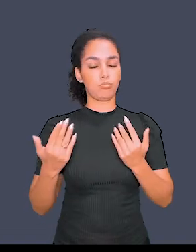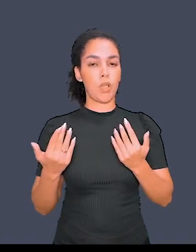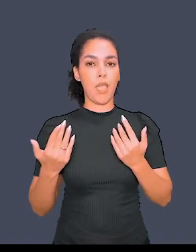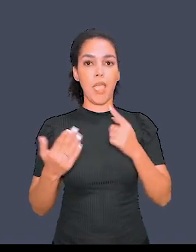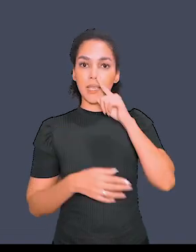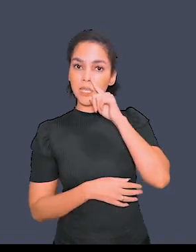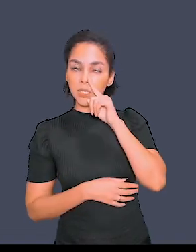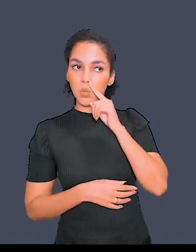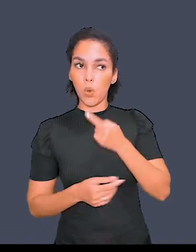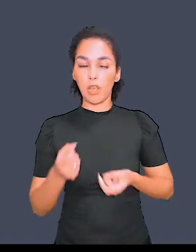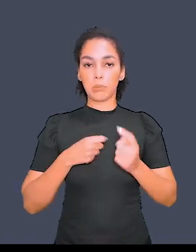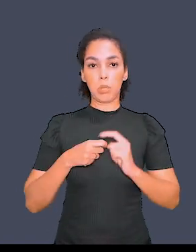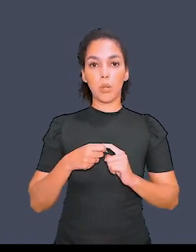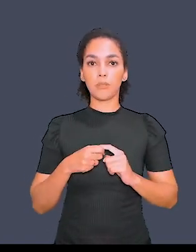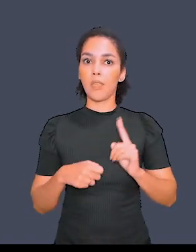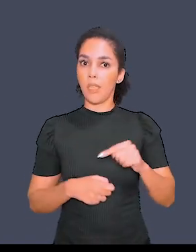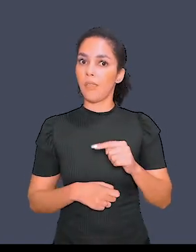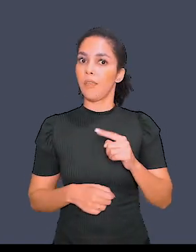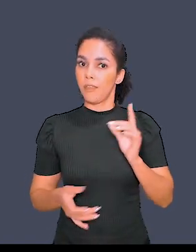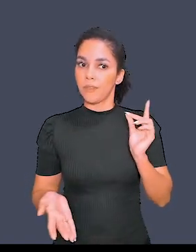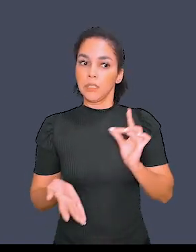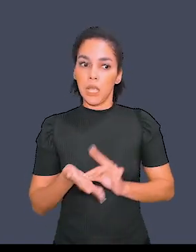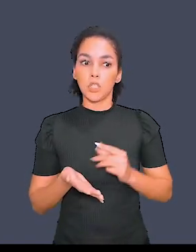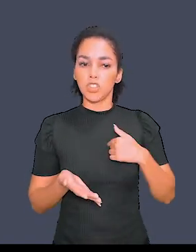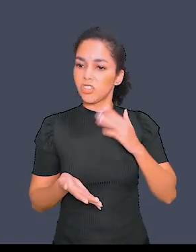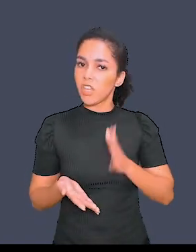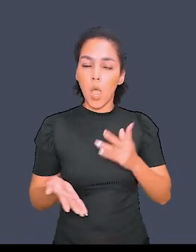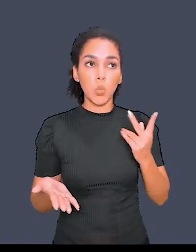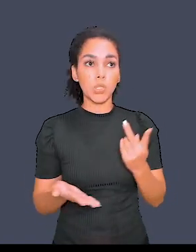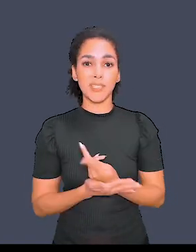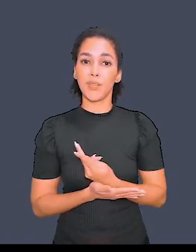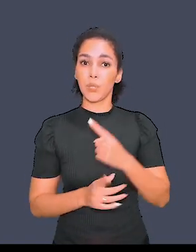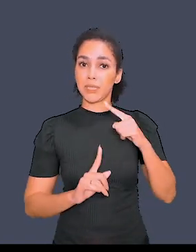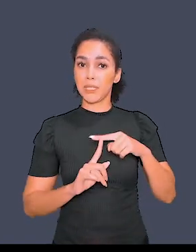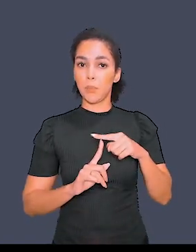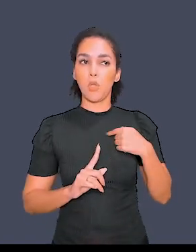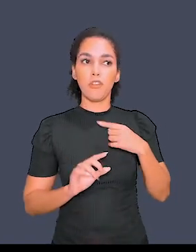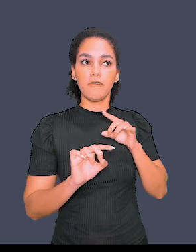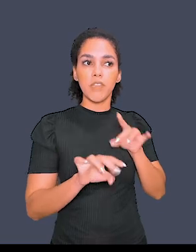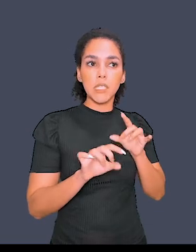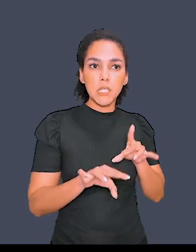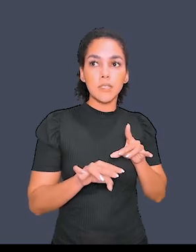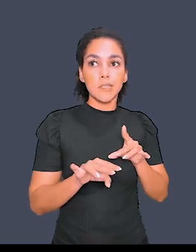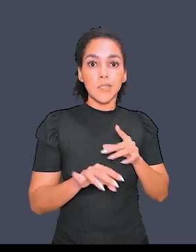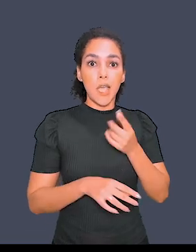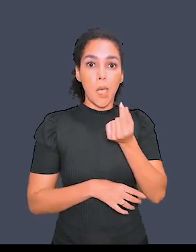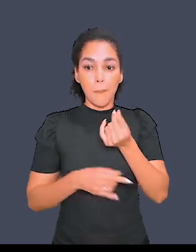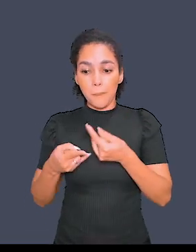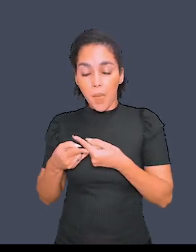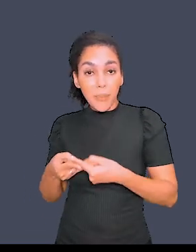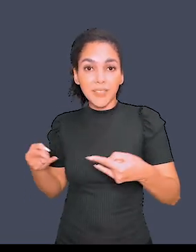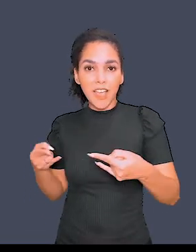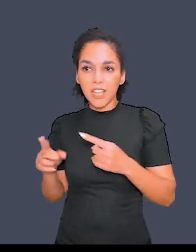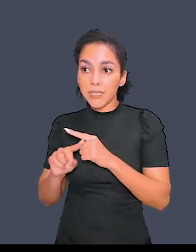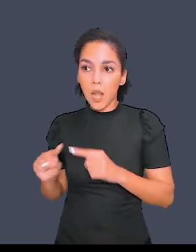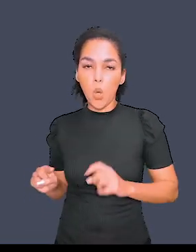porque esse risco aqui, ele é muito, muito real, tá, pessoal? Eu já passei várias vezes por esse tipo de situação. De ter vendido para um cliente, a passagem foi